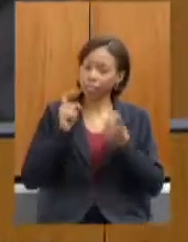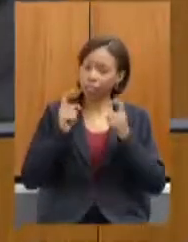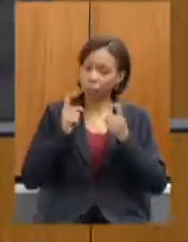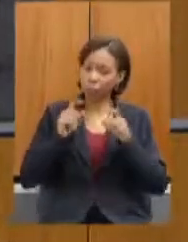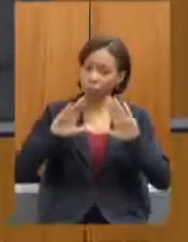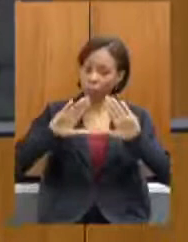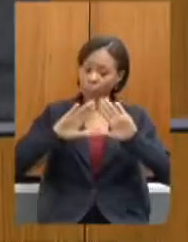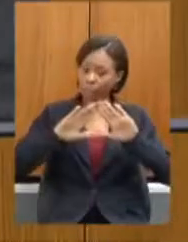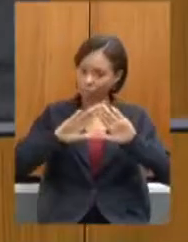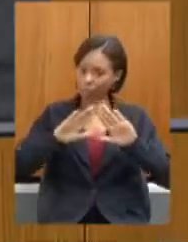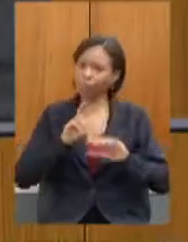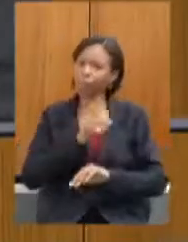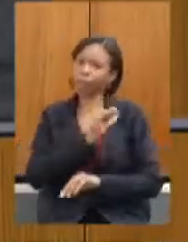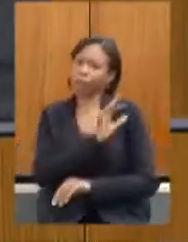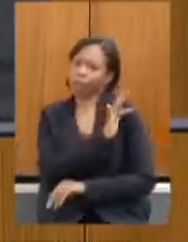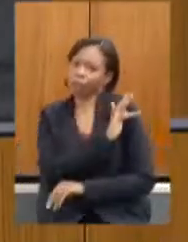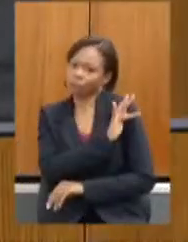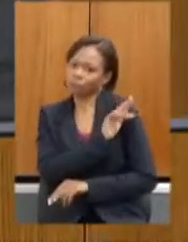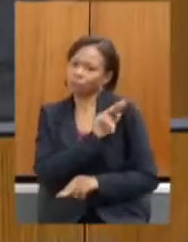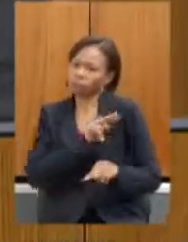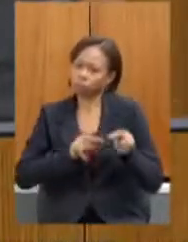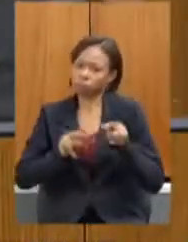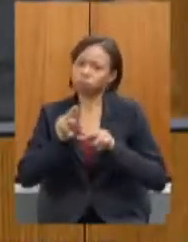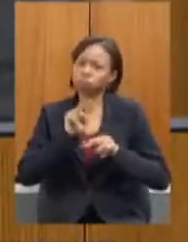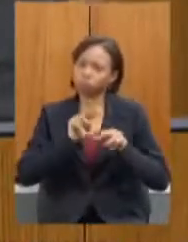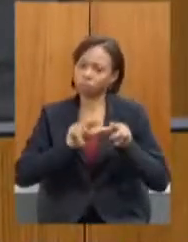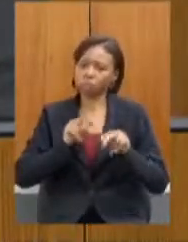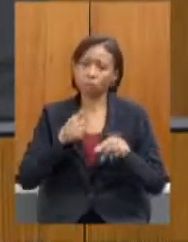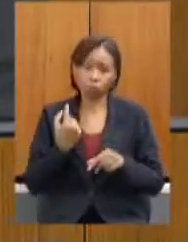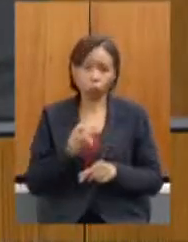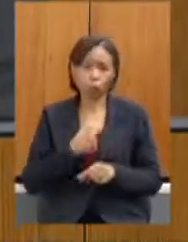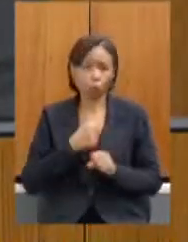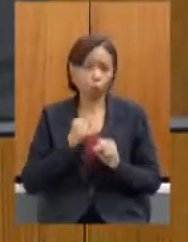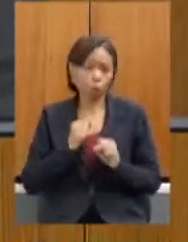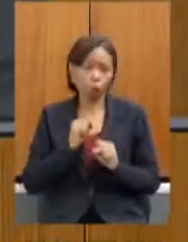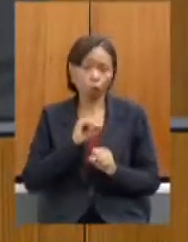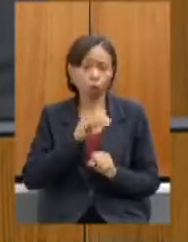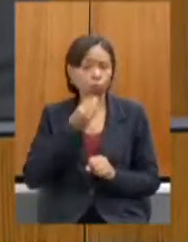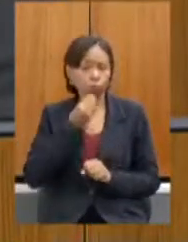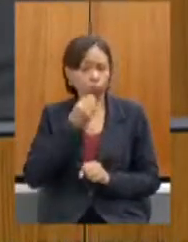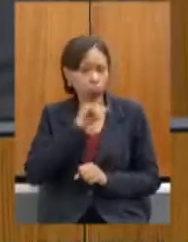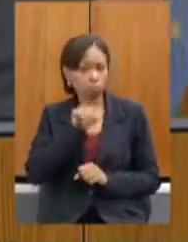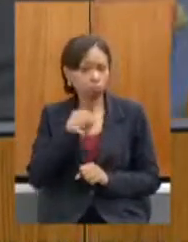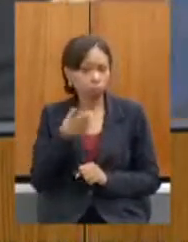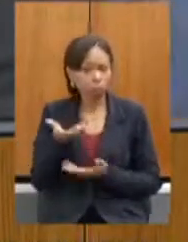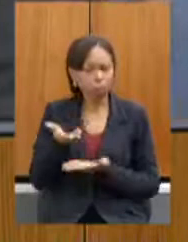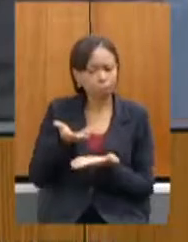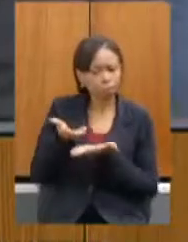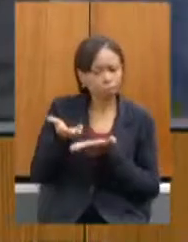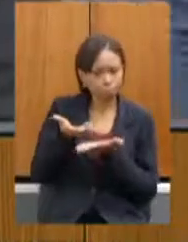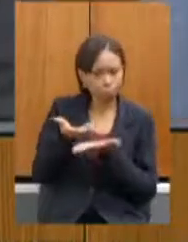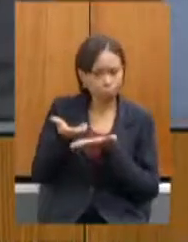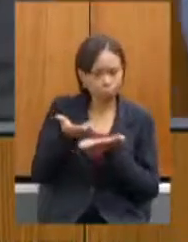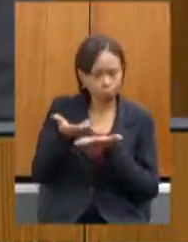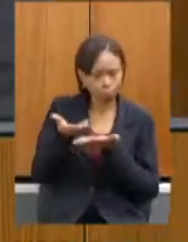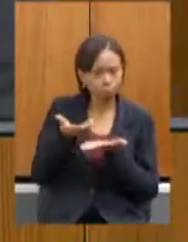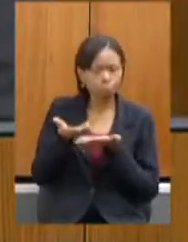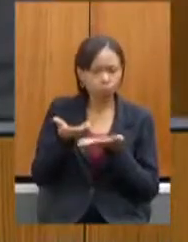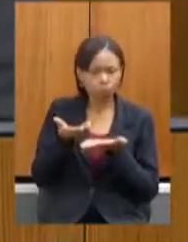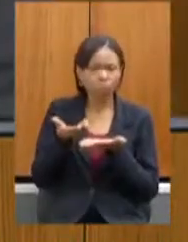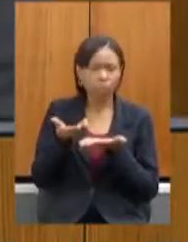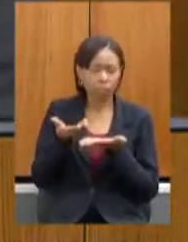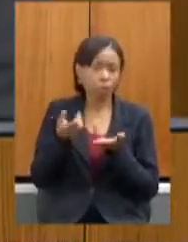aí nós temos a oportunidade aí de estreitar né Essa essa possibilidade de estar